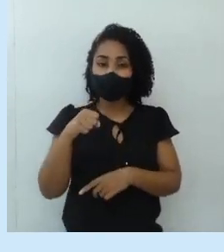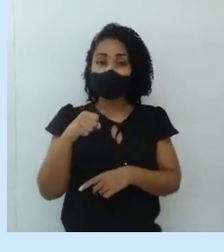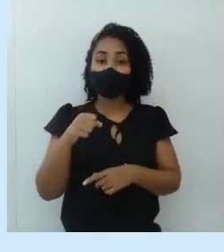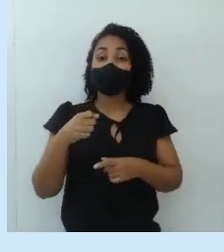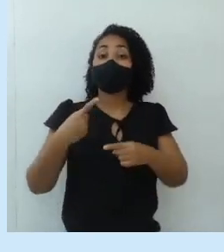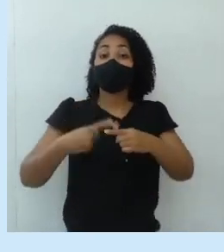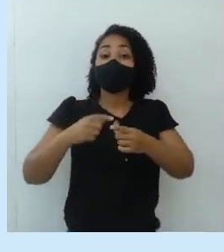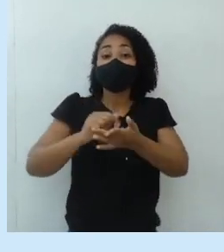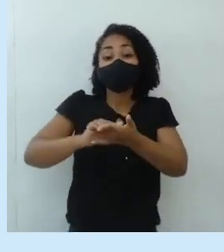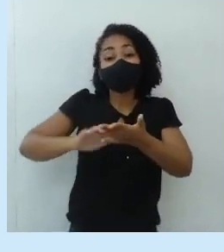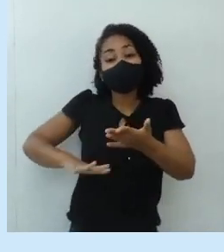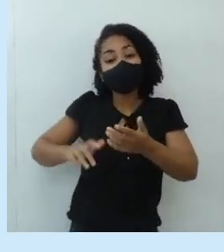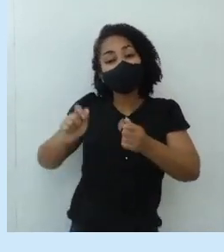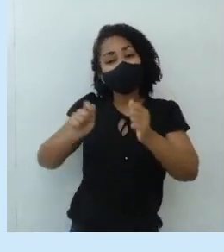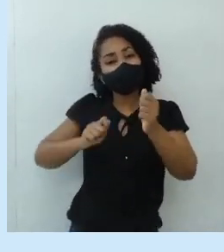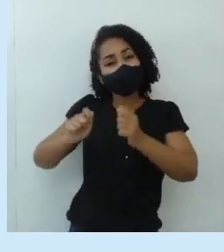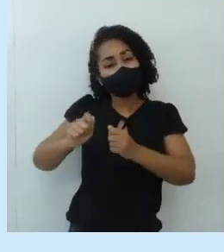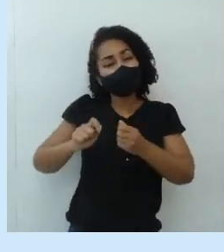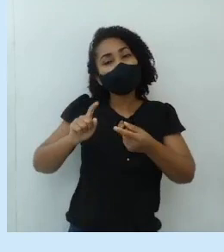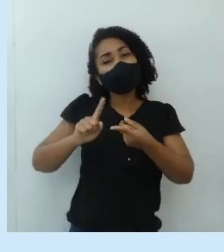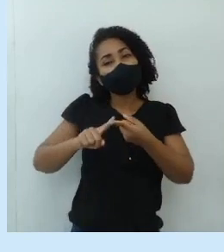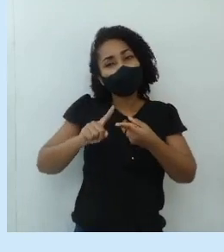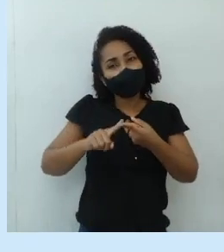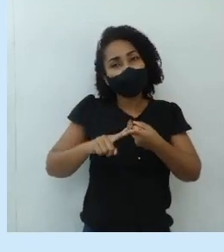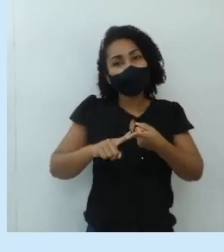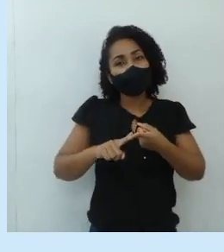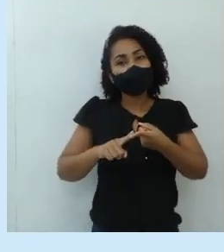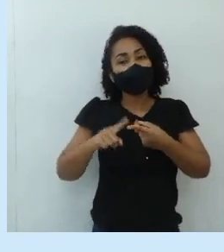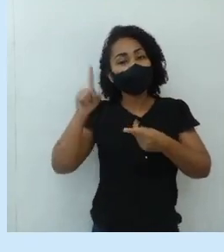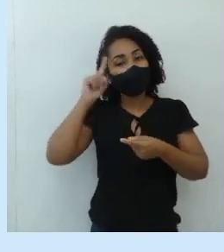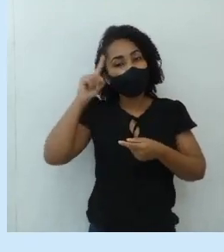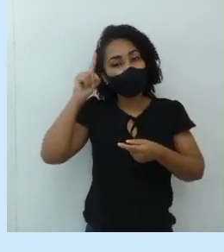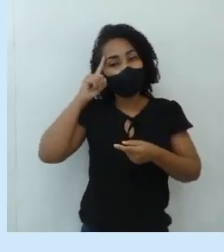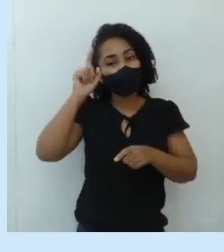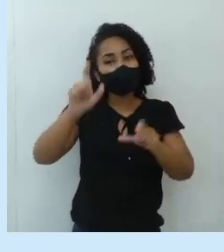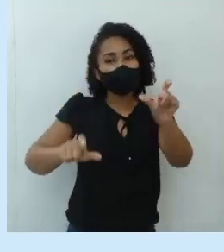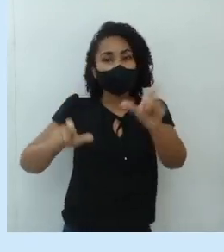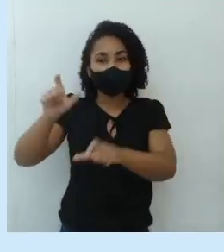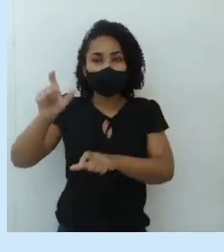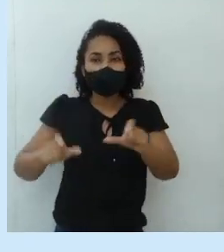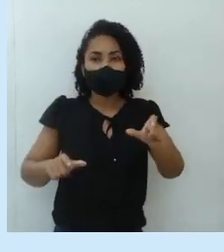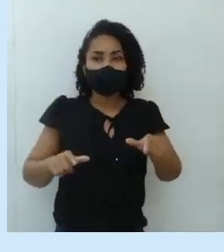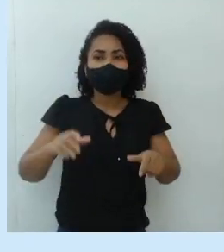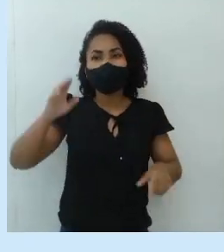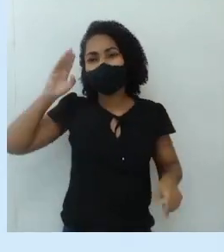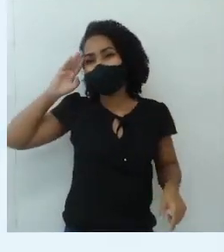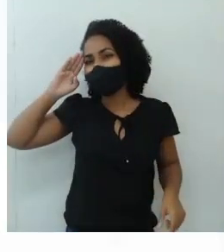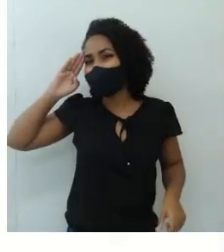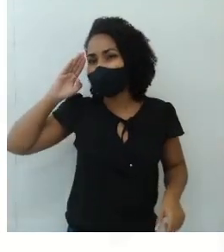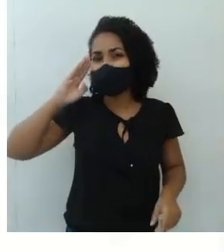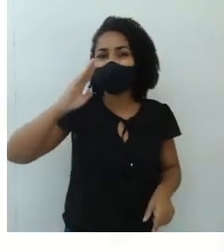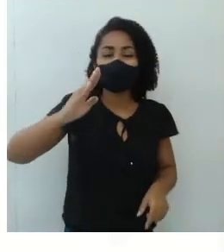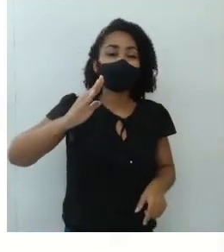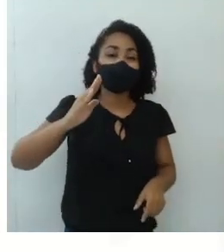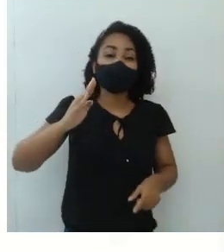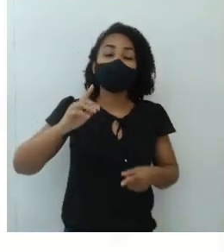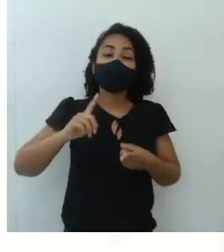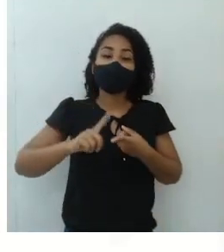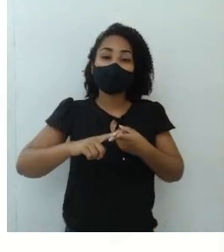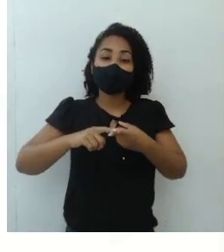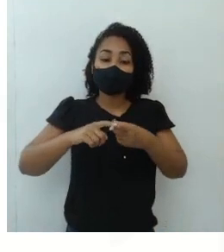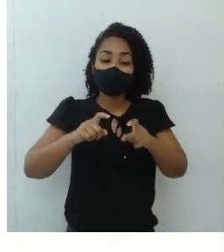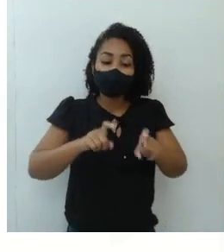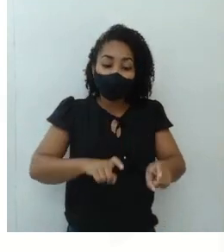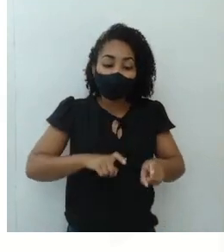atividades econômicas, ou mesmo aí no cotidiano de pessoas, principalmente na agricultura.